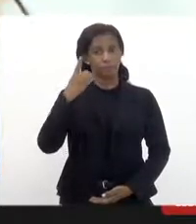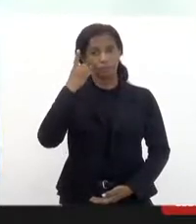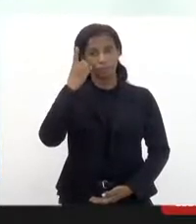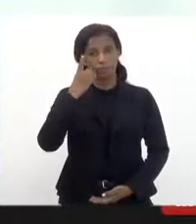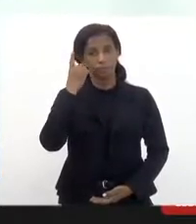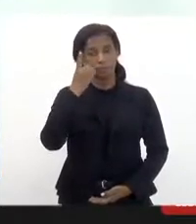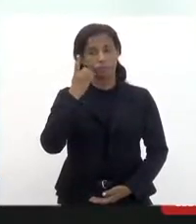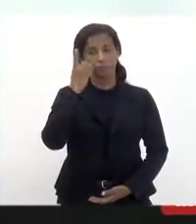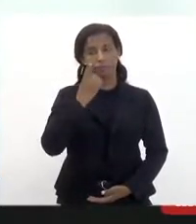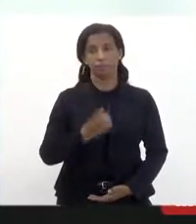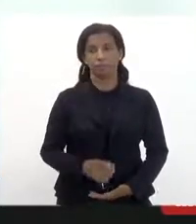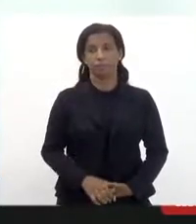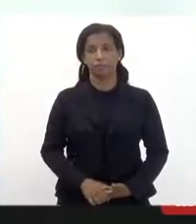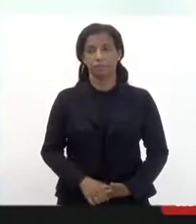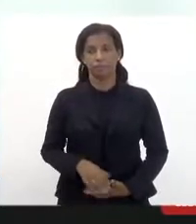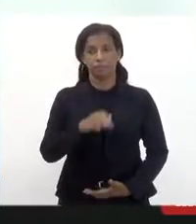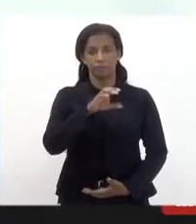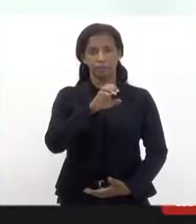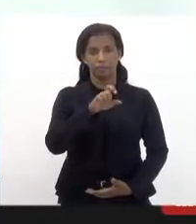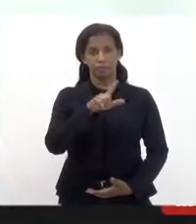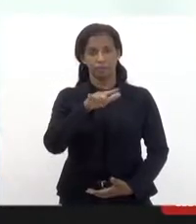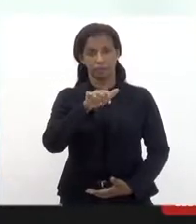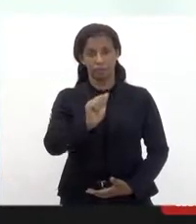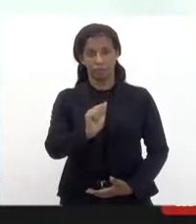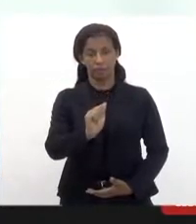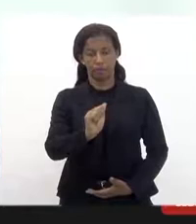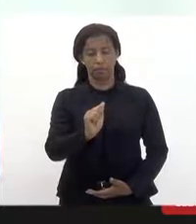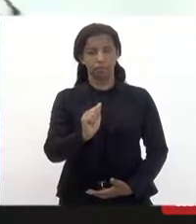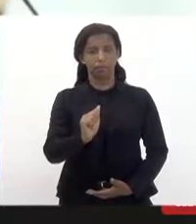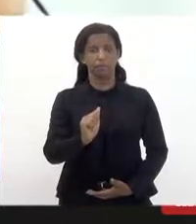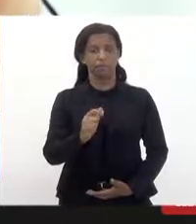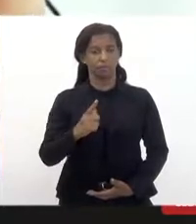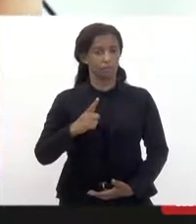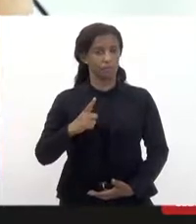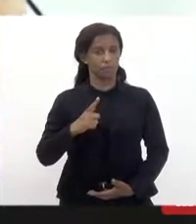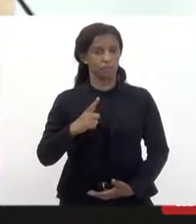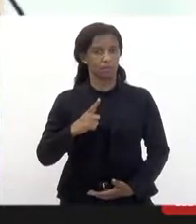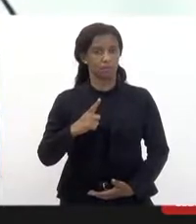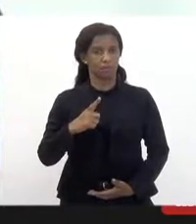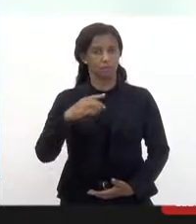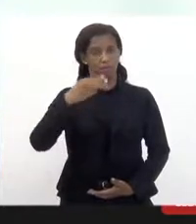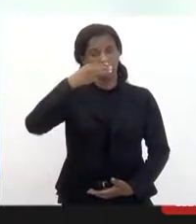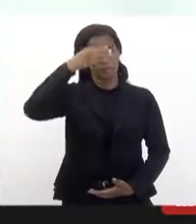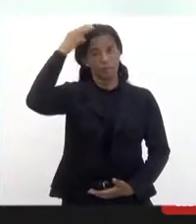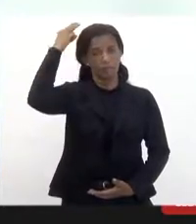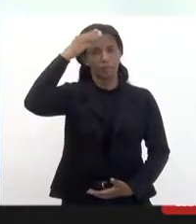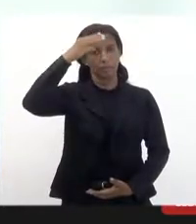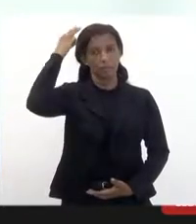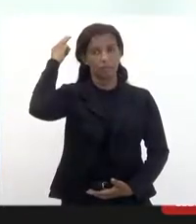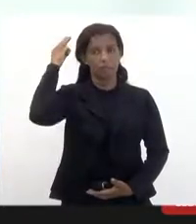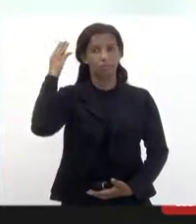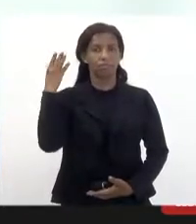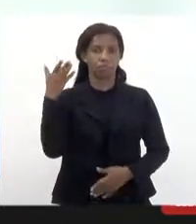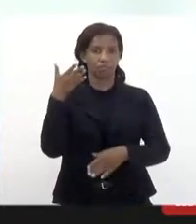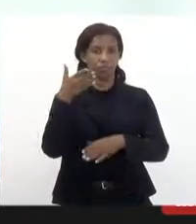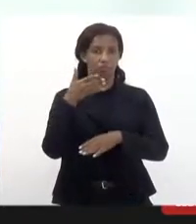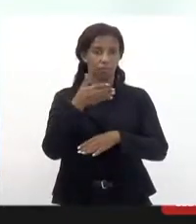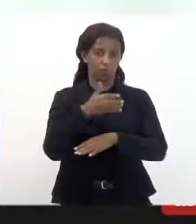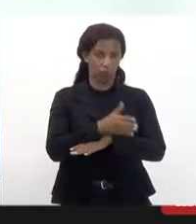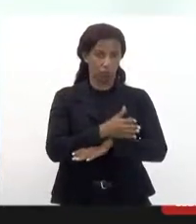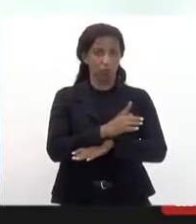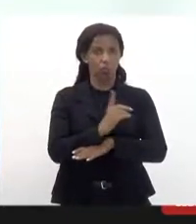deputados Célia Jordão, presente. Deputado Márcio Pacheco já entrou, teve que sair,